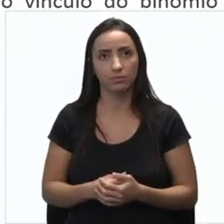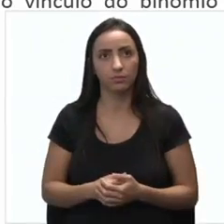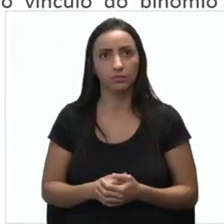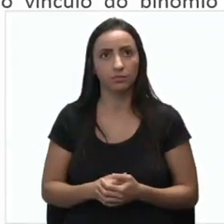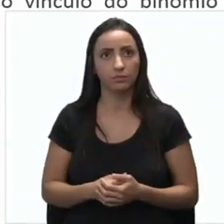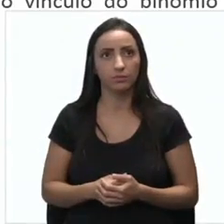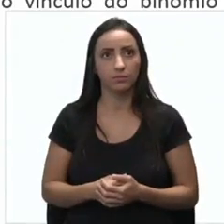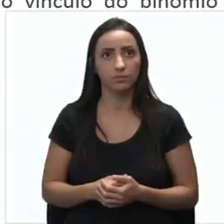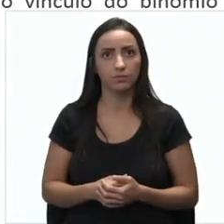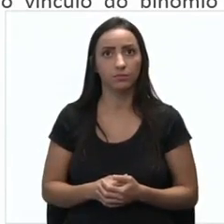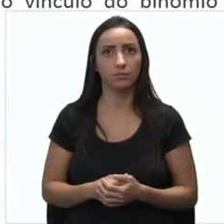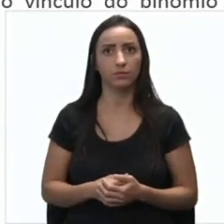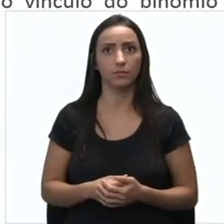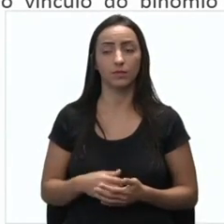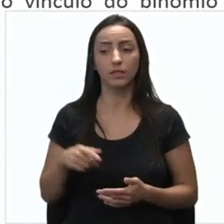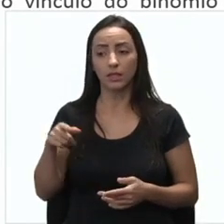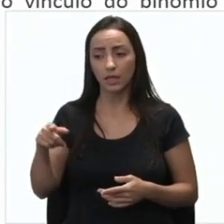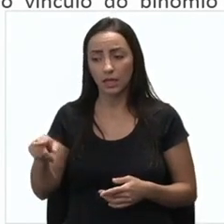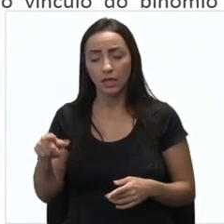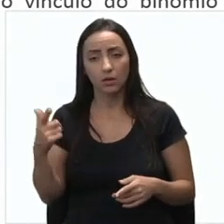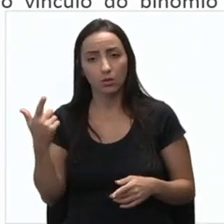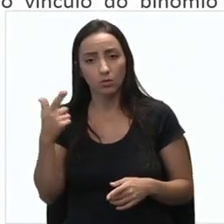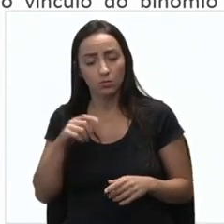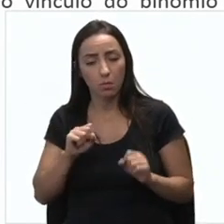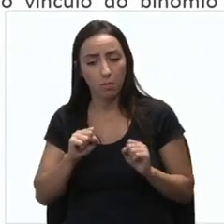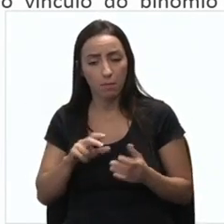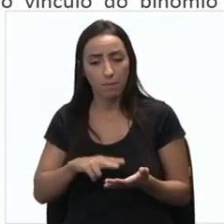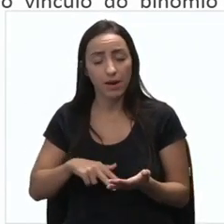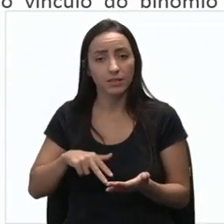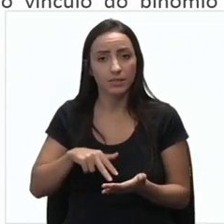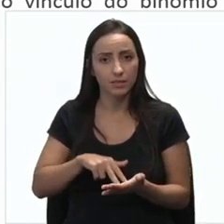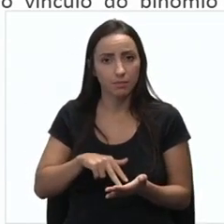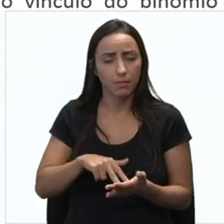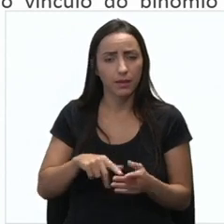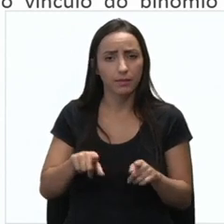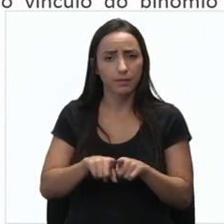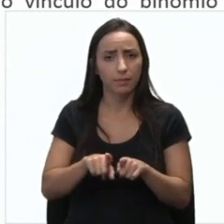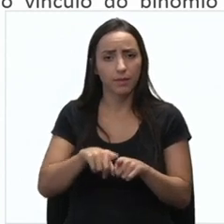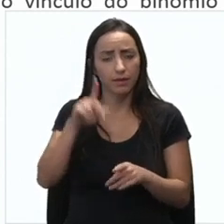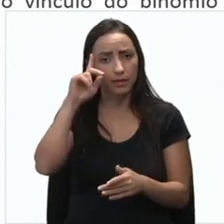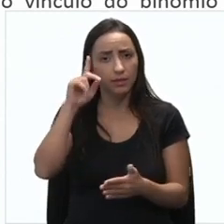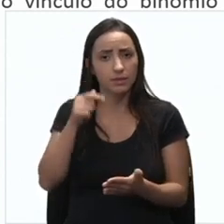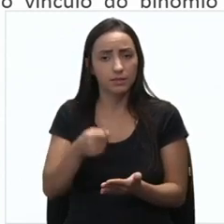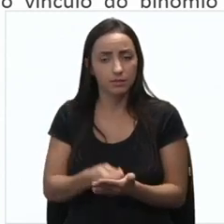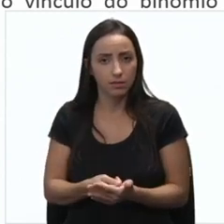nas decisões sobre a sua saúde. Então, o paciente, ele tem uma visão